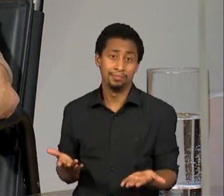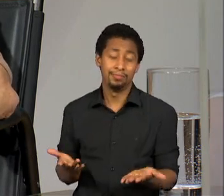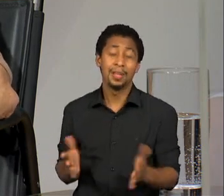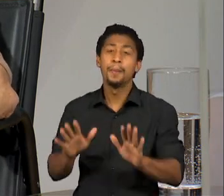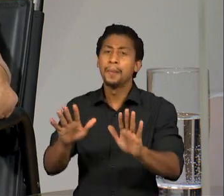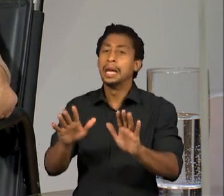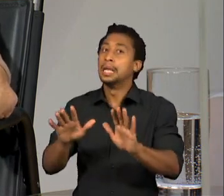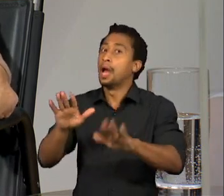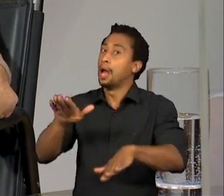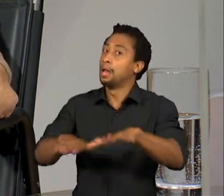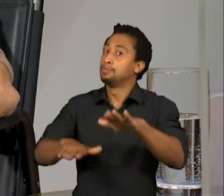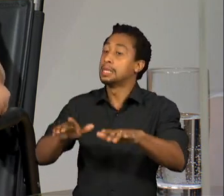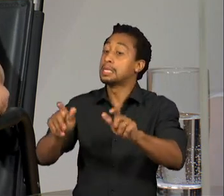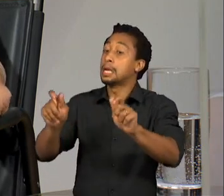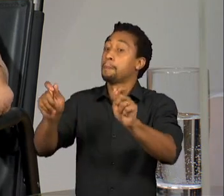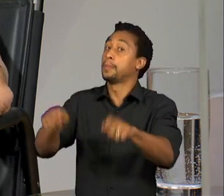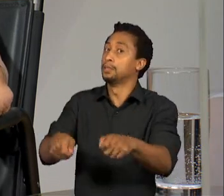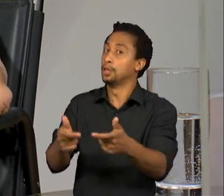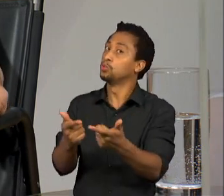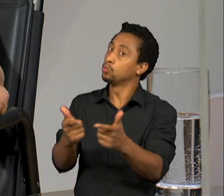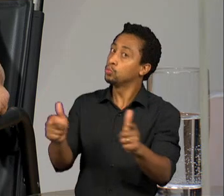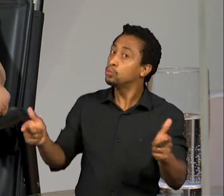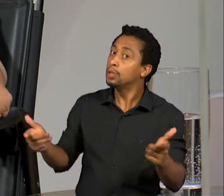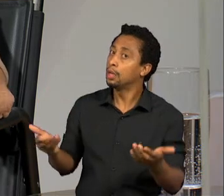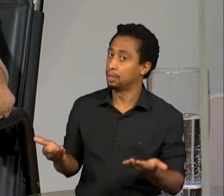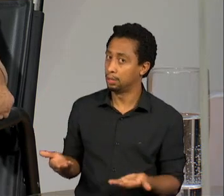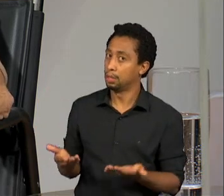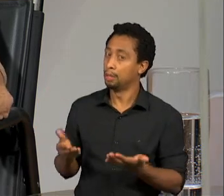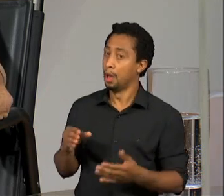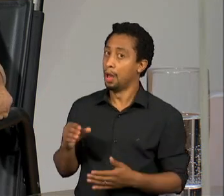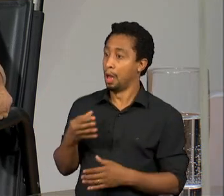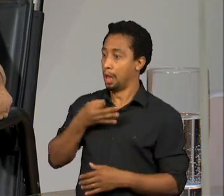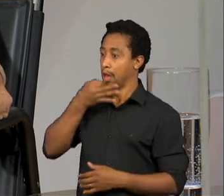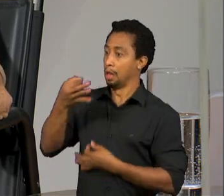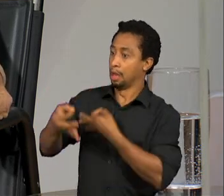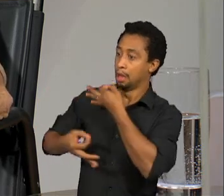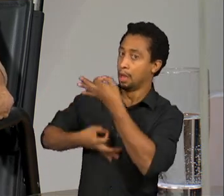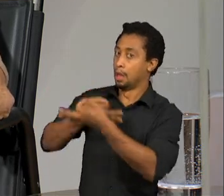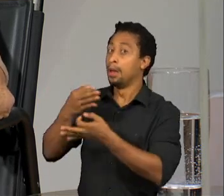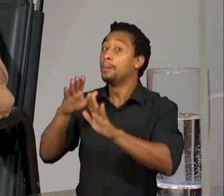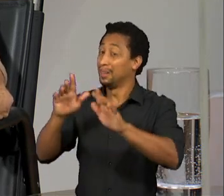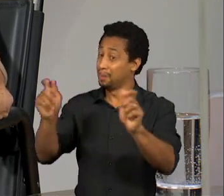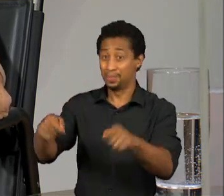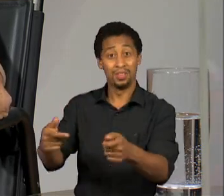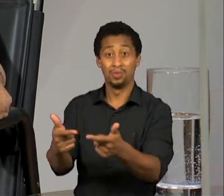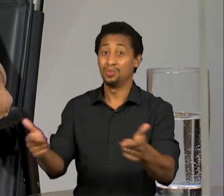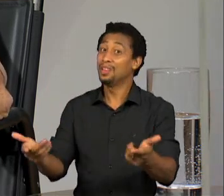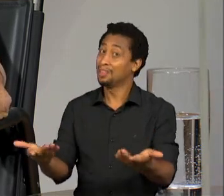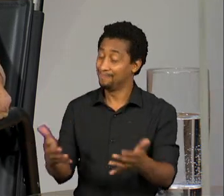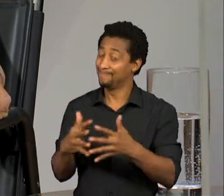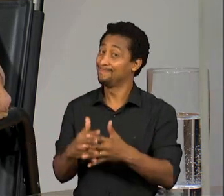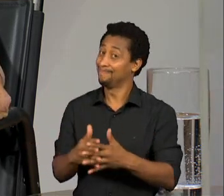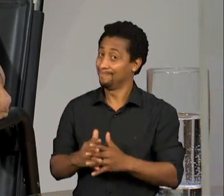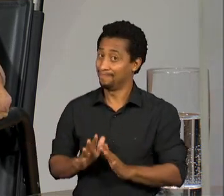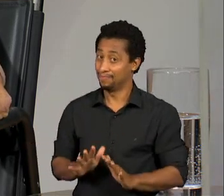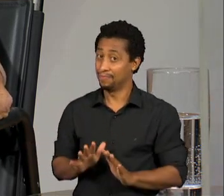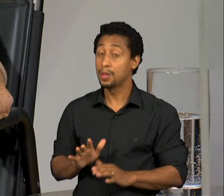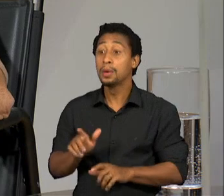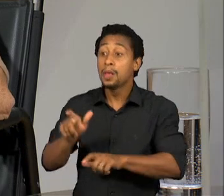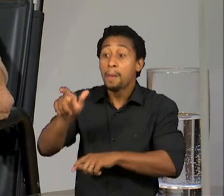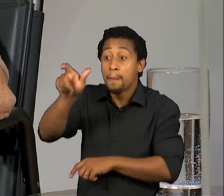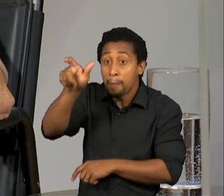as consequências. Enquanto a formação jornalística é aquele que